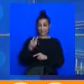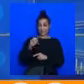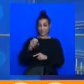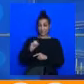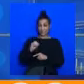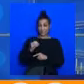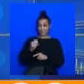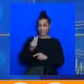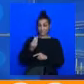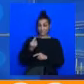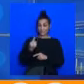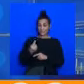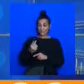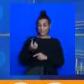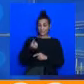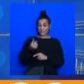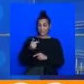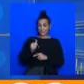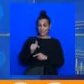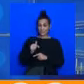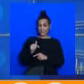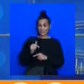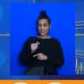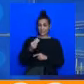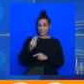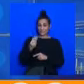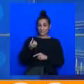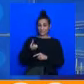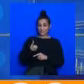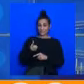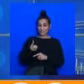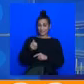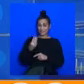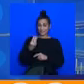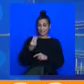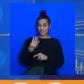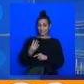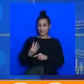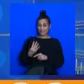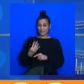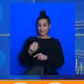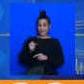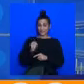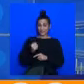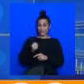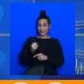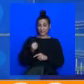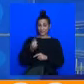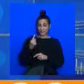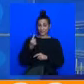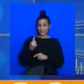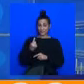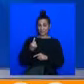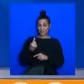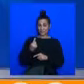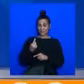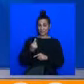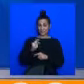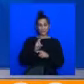20, 31, 67, 36, 34 e